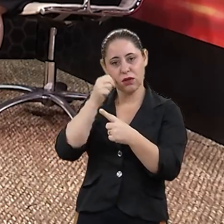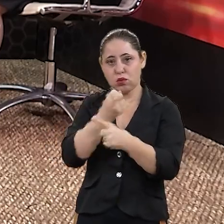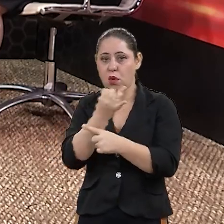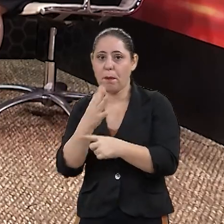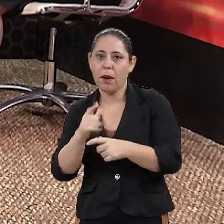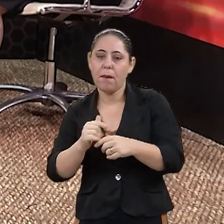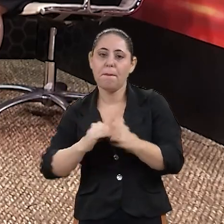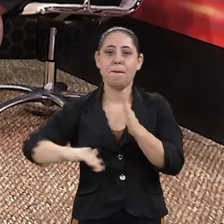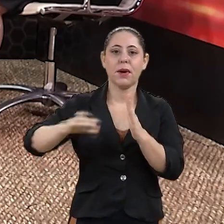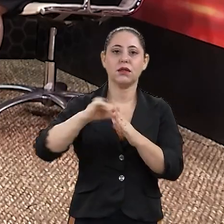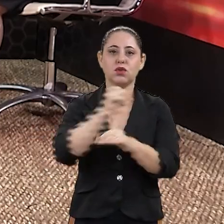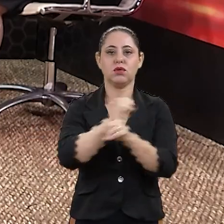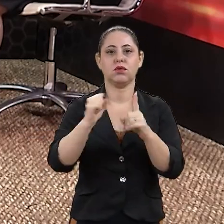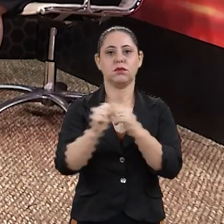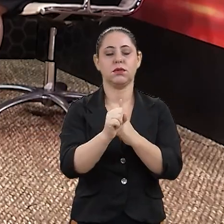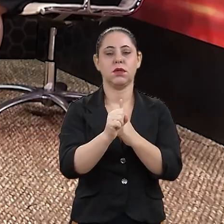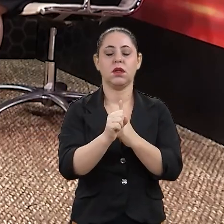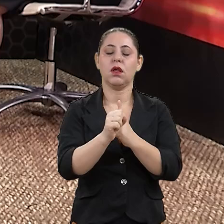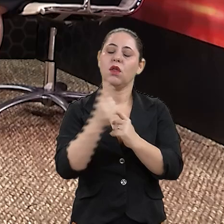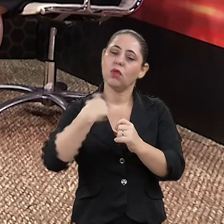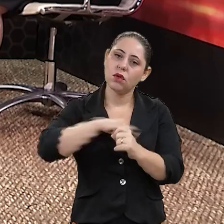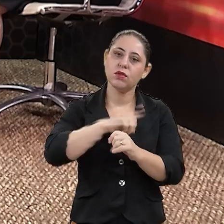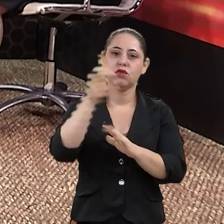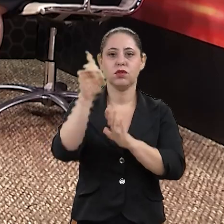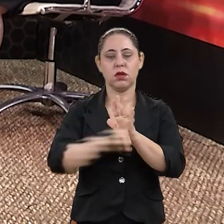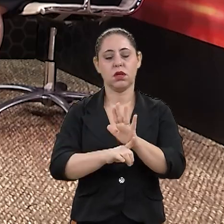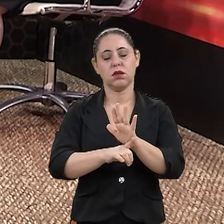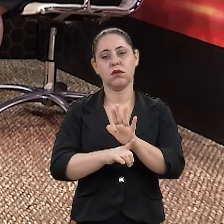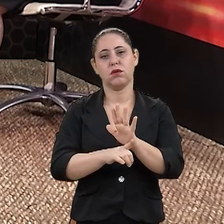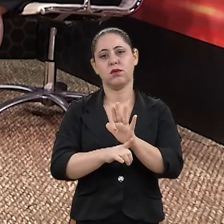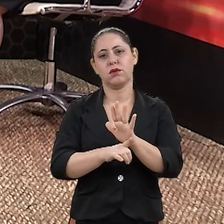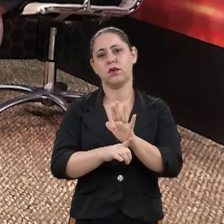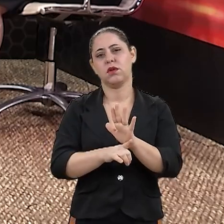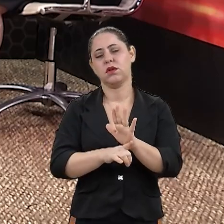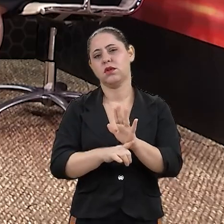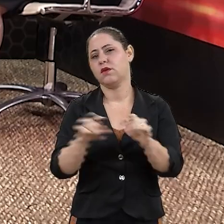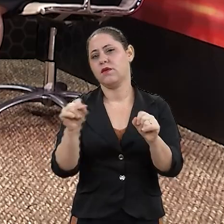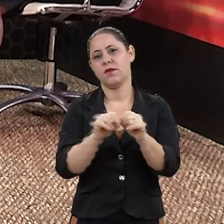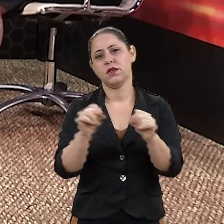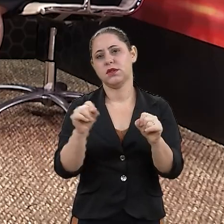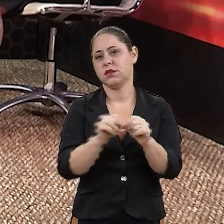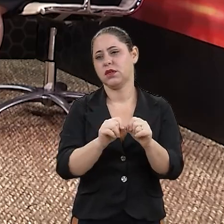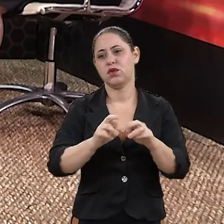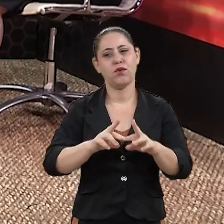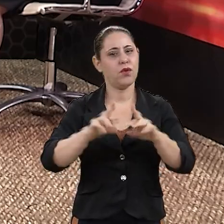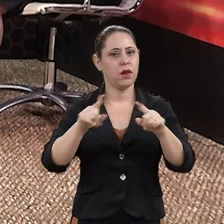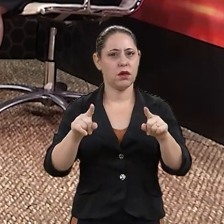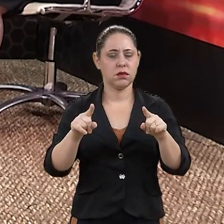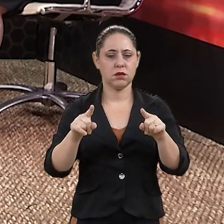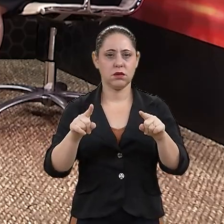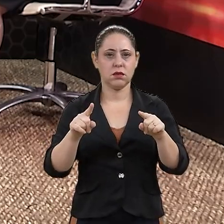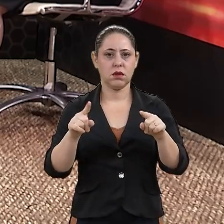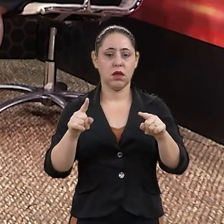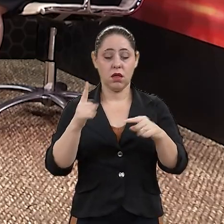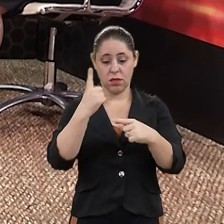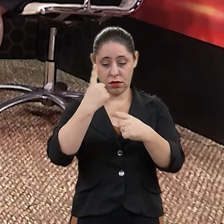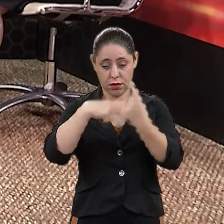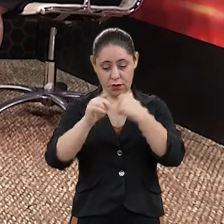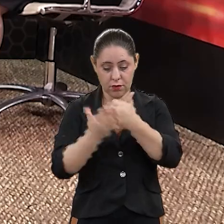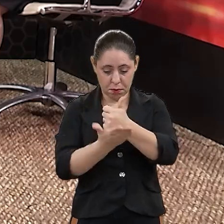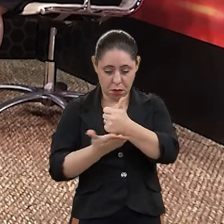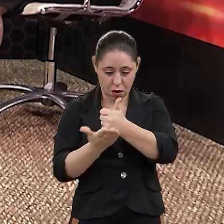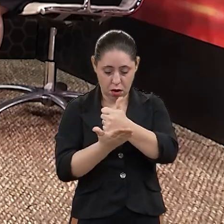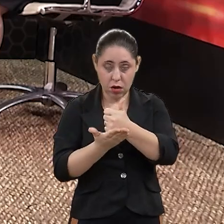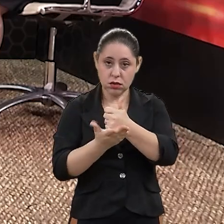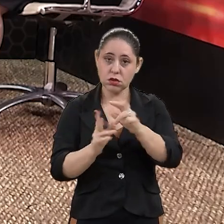mesmo, esse direito até, né, de exercer essa diferença, transformando as bases de relações